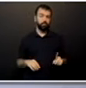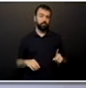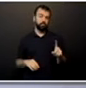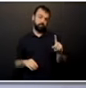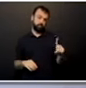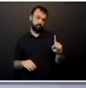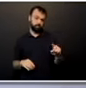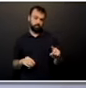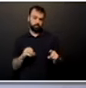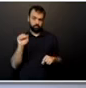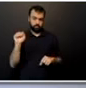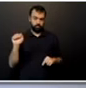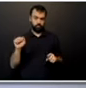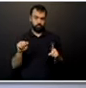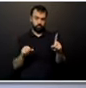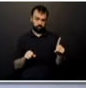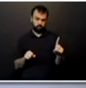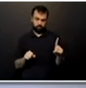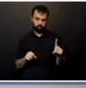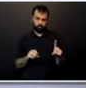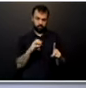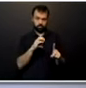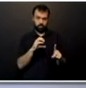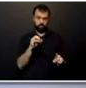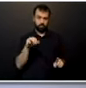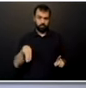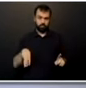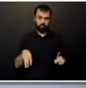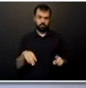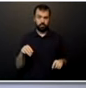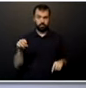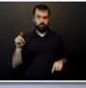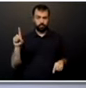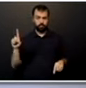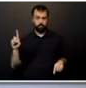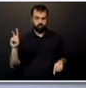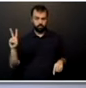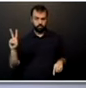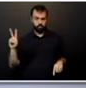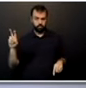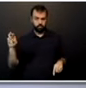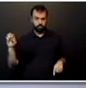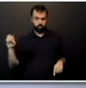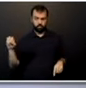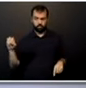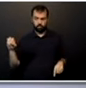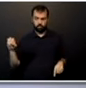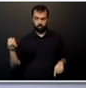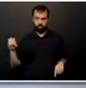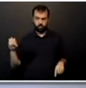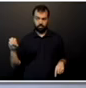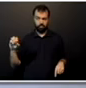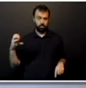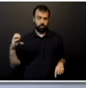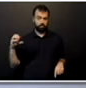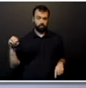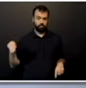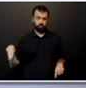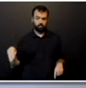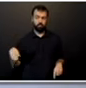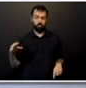cada um centímetro no papa no desenho representa 20 cm no real